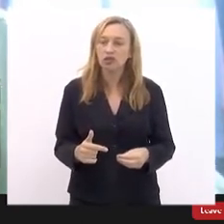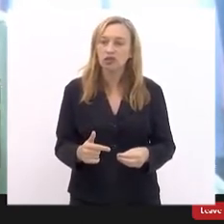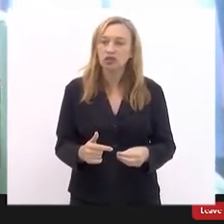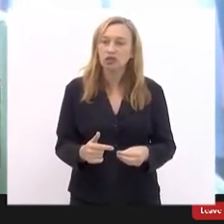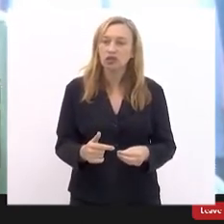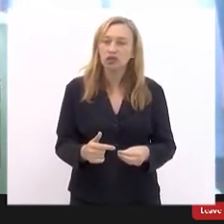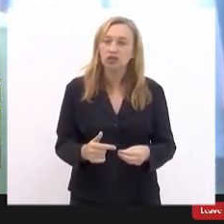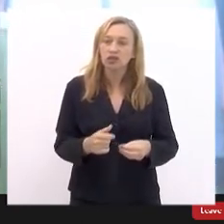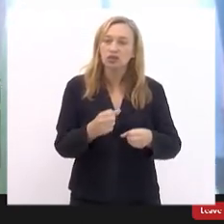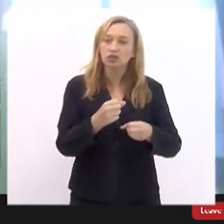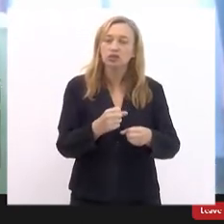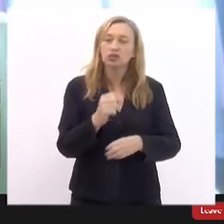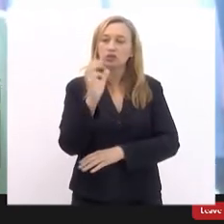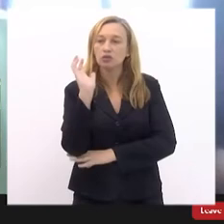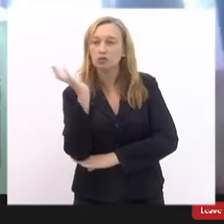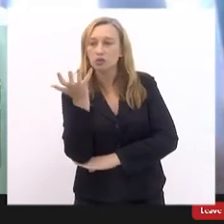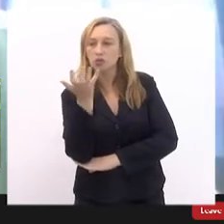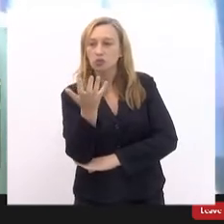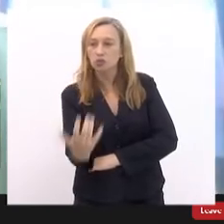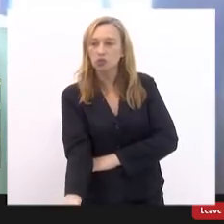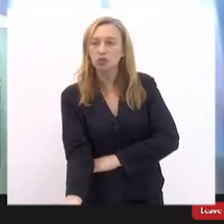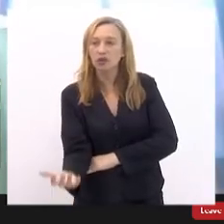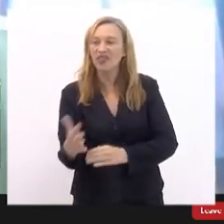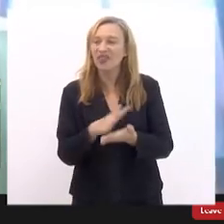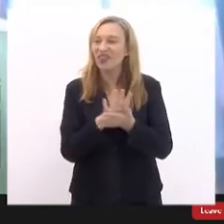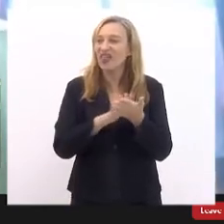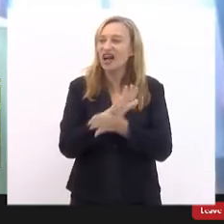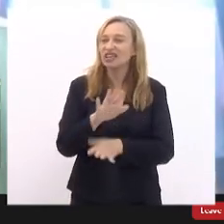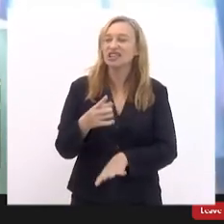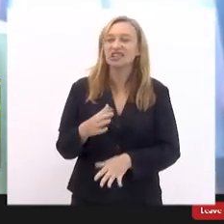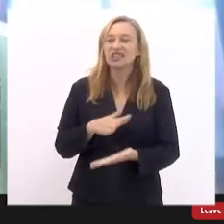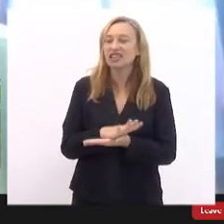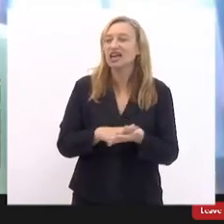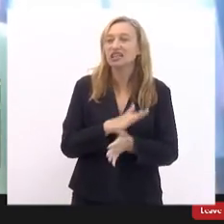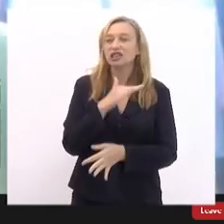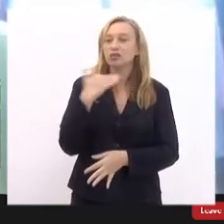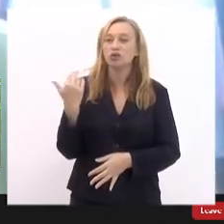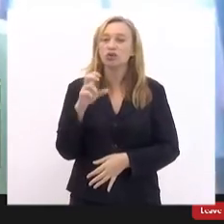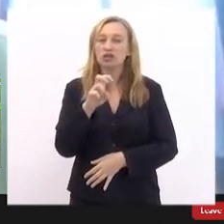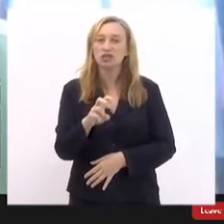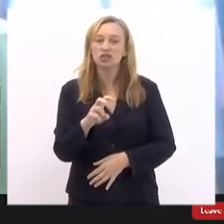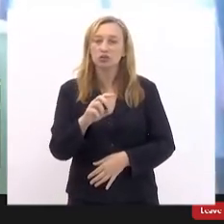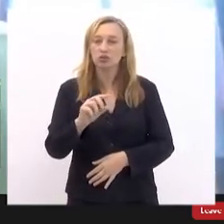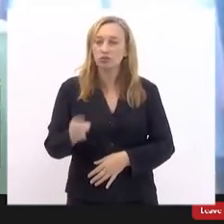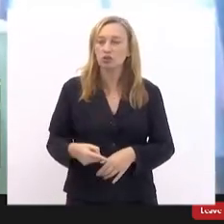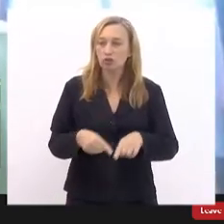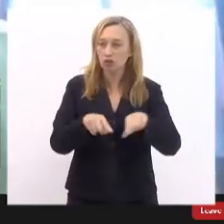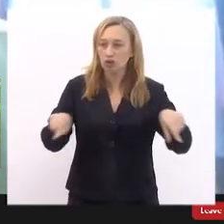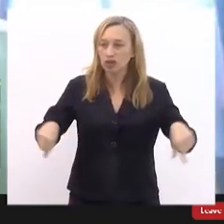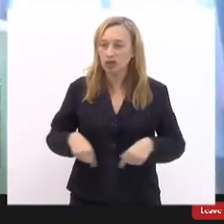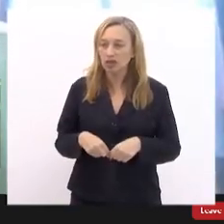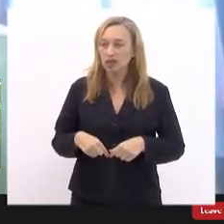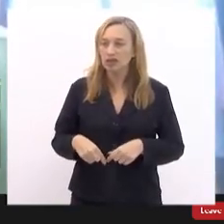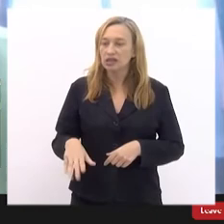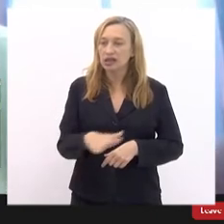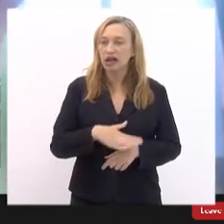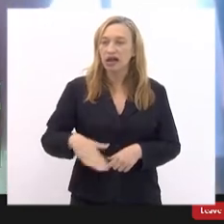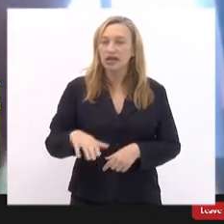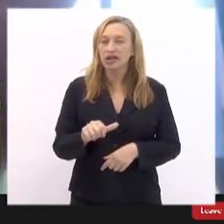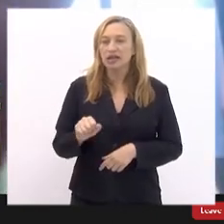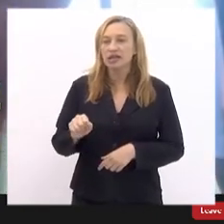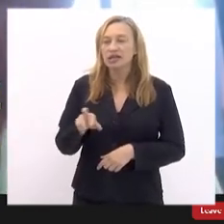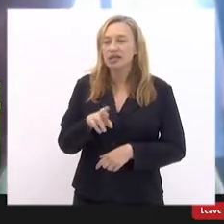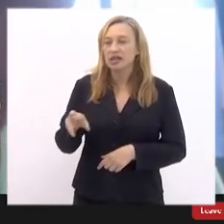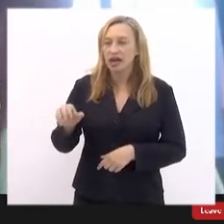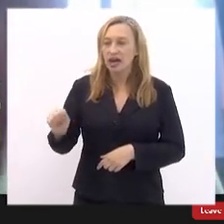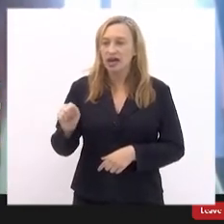não houve desmatamento, não houve uma única morte nos 5 mil hectares dessa unidade Serra da Estrela. E essa